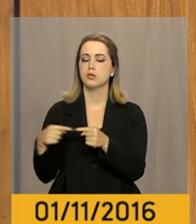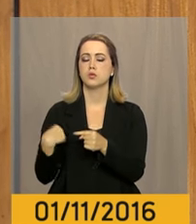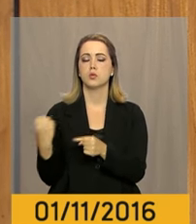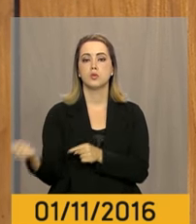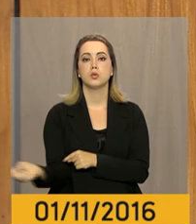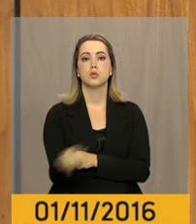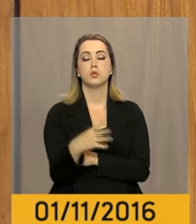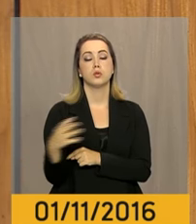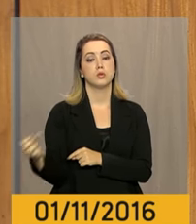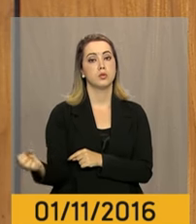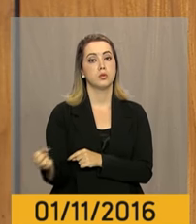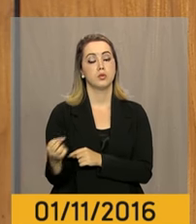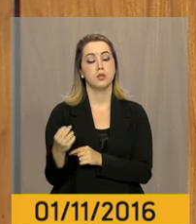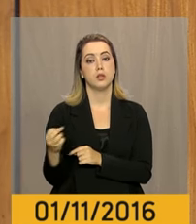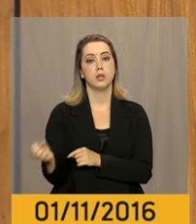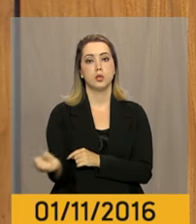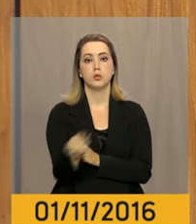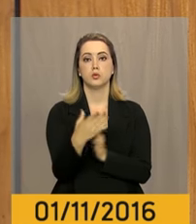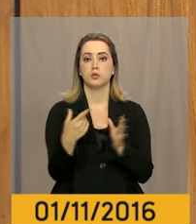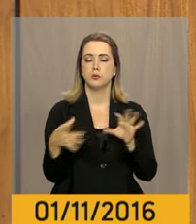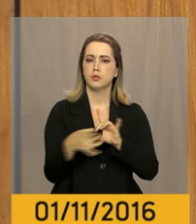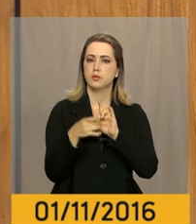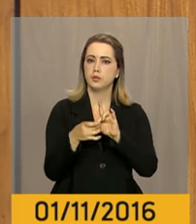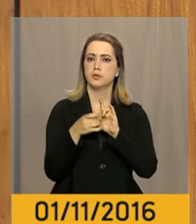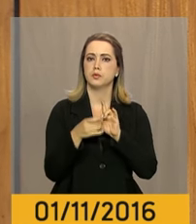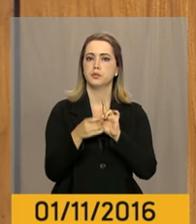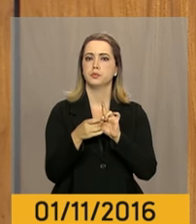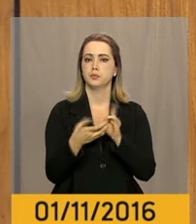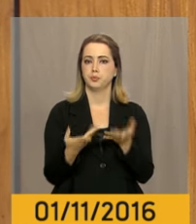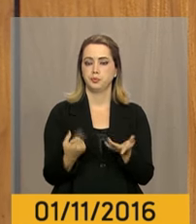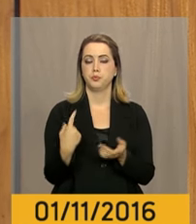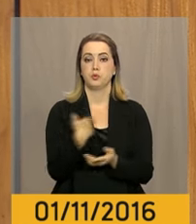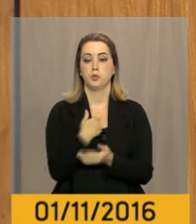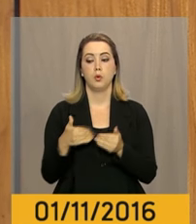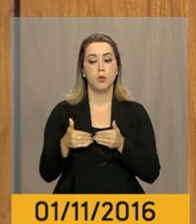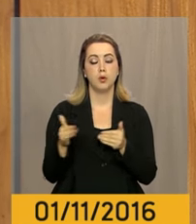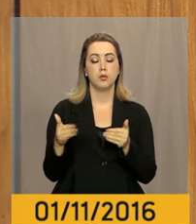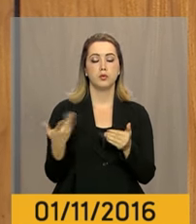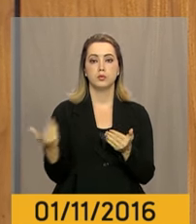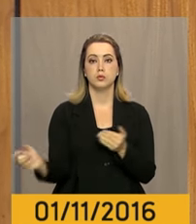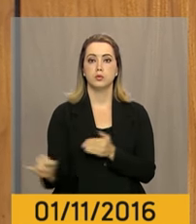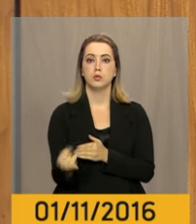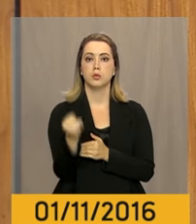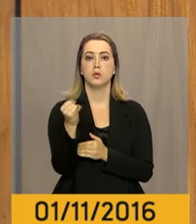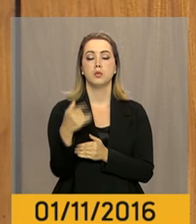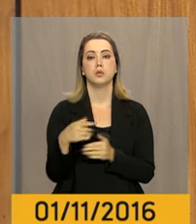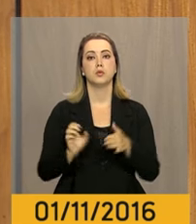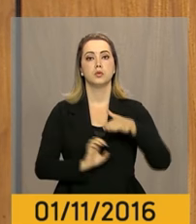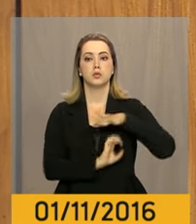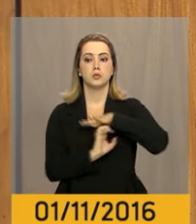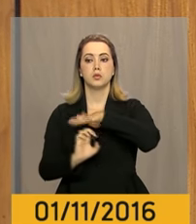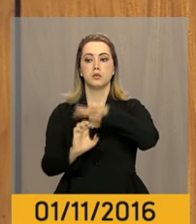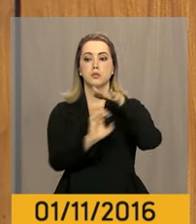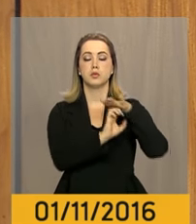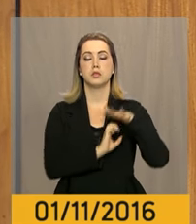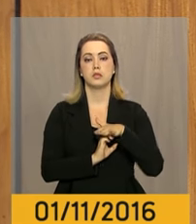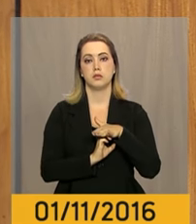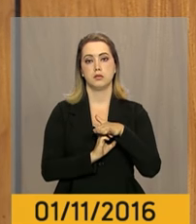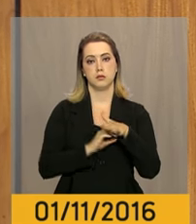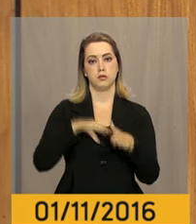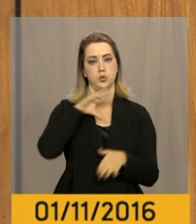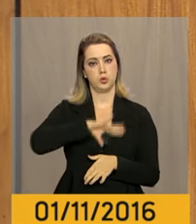relacionamento bilateral. Enfatizamos as oportunidades que se abrem para investidores portugueses com os